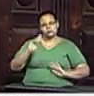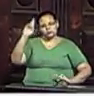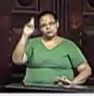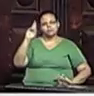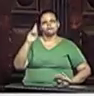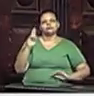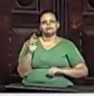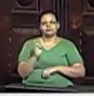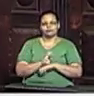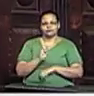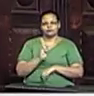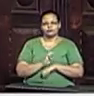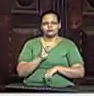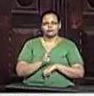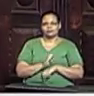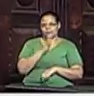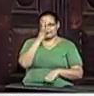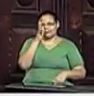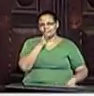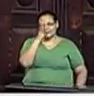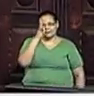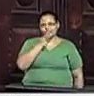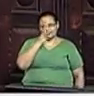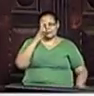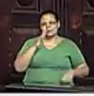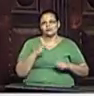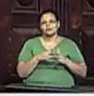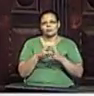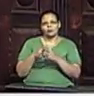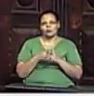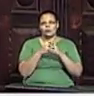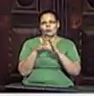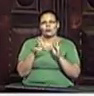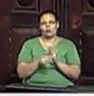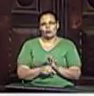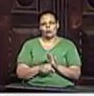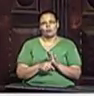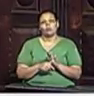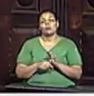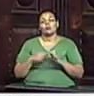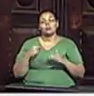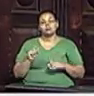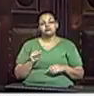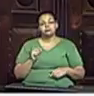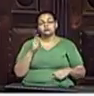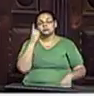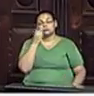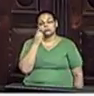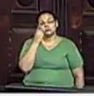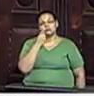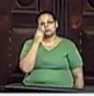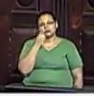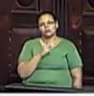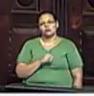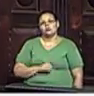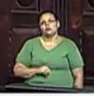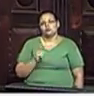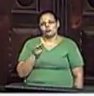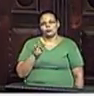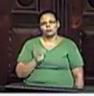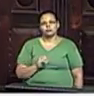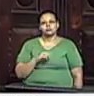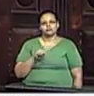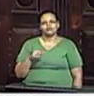enfrentar essa escalada absurda do roubo de cargas. E o roubo de cargas, deputado Gilberto Palmares, tem um efeito